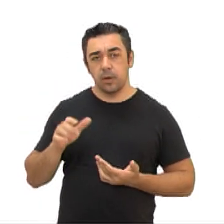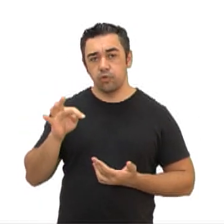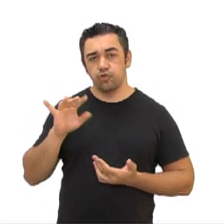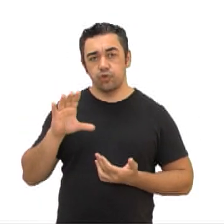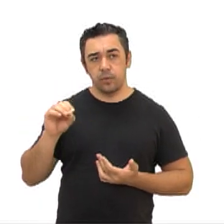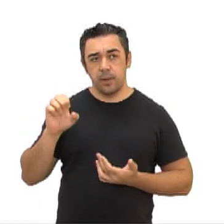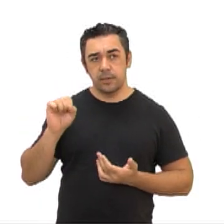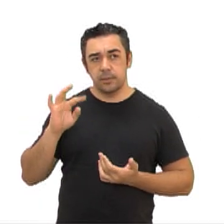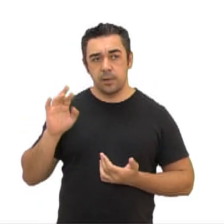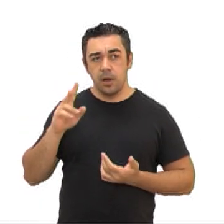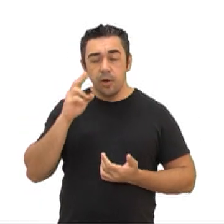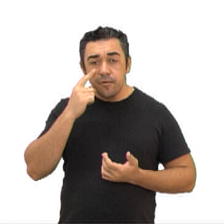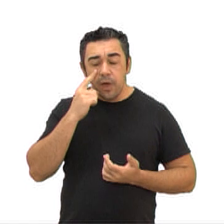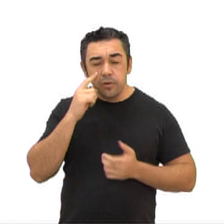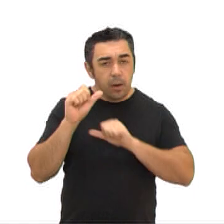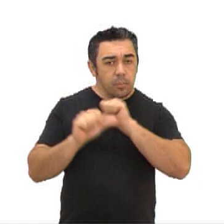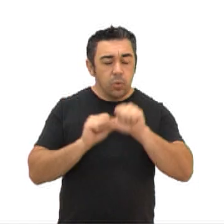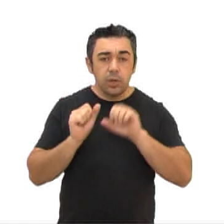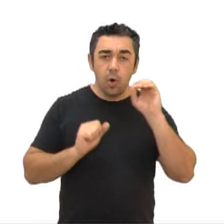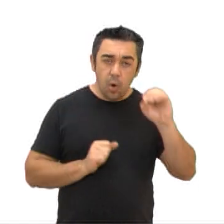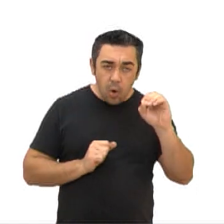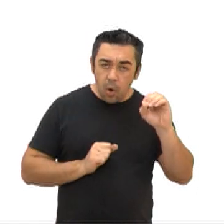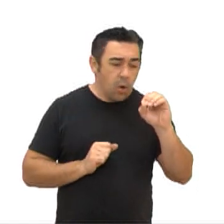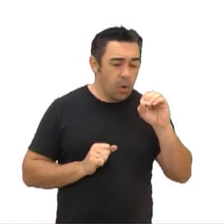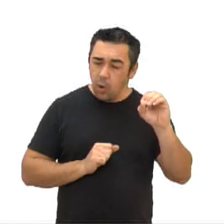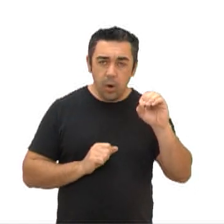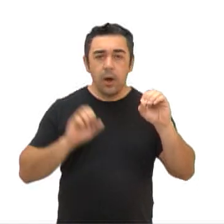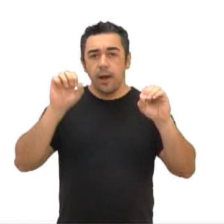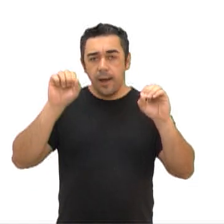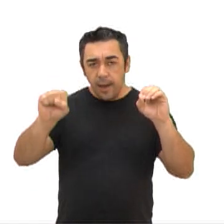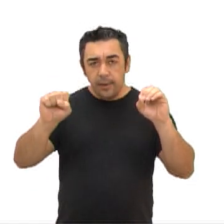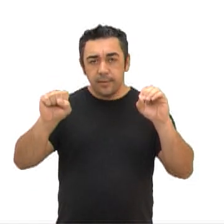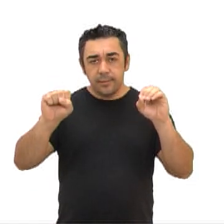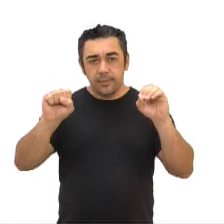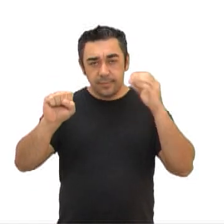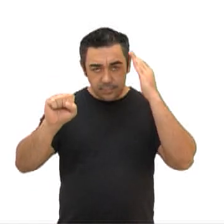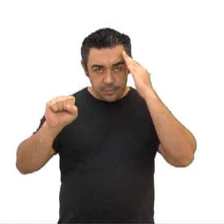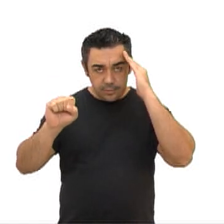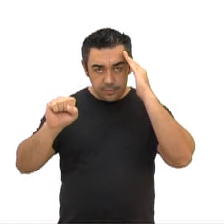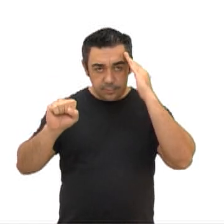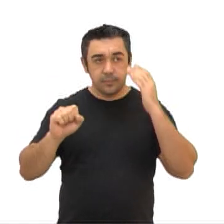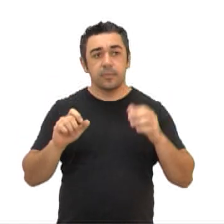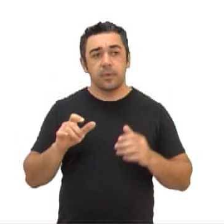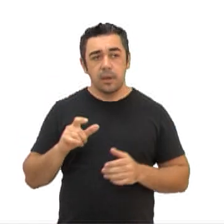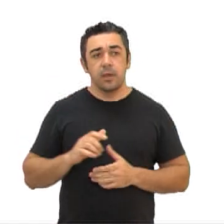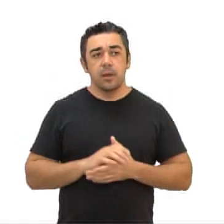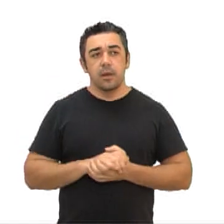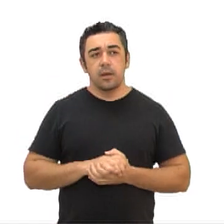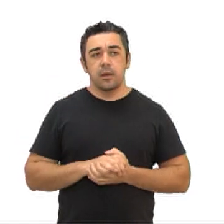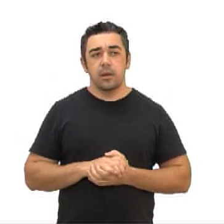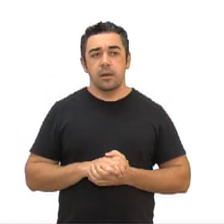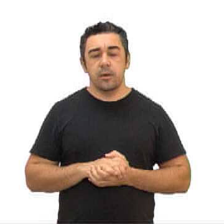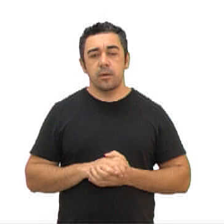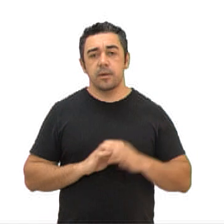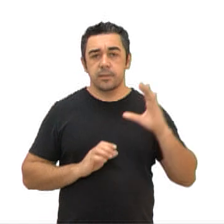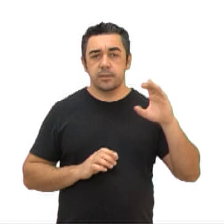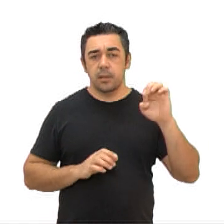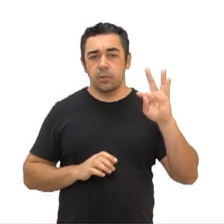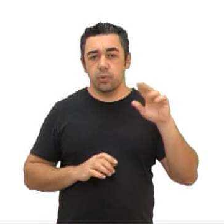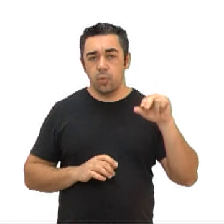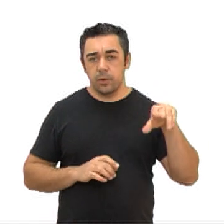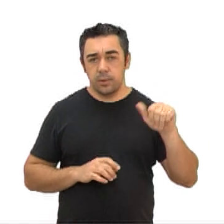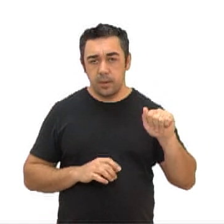né? Veja que só troca o elemento, no lugar do oxigênio, tu coloca um enxofre, certo?